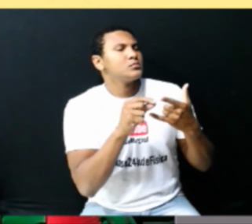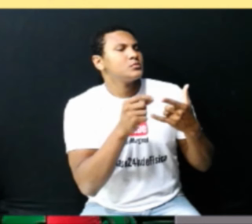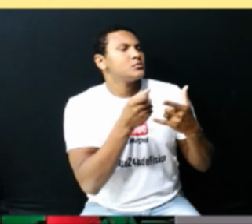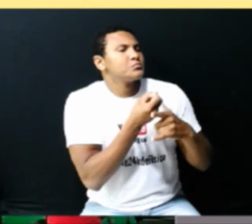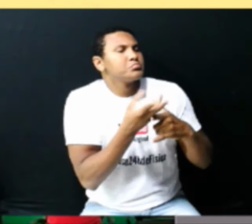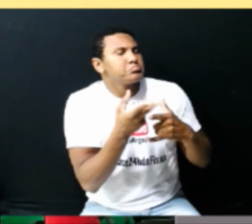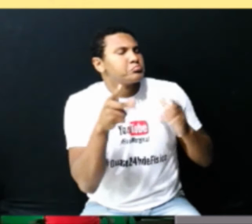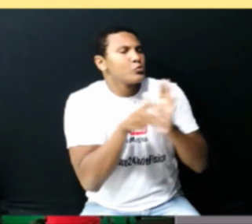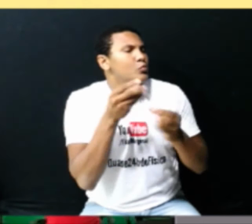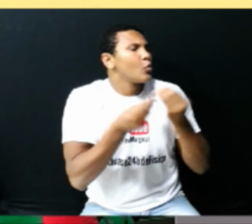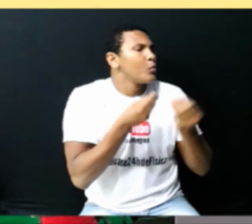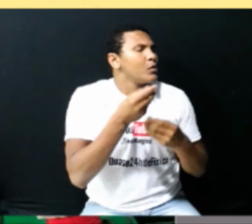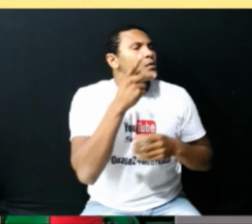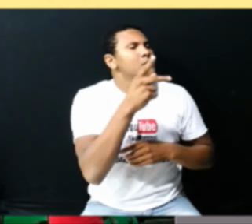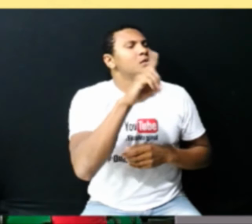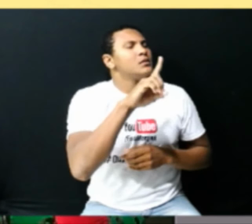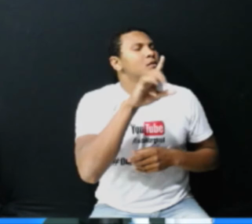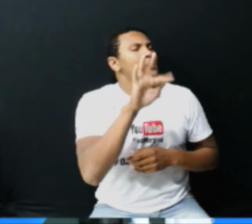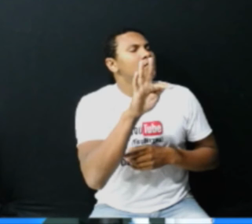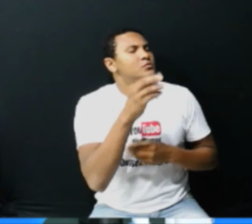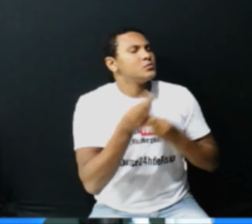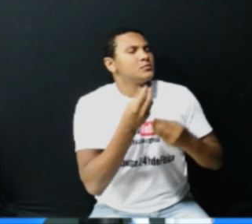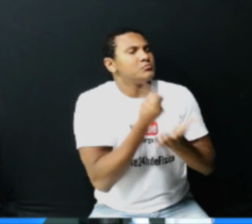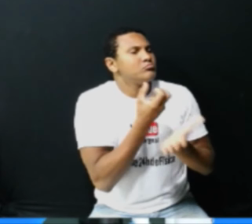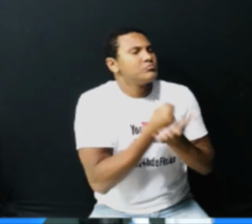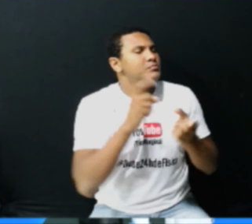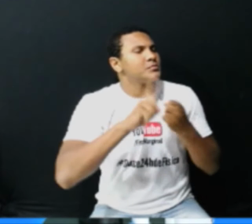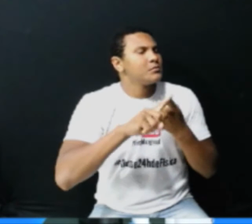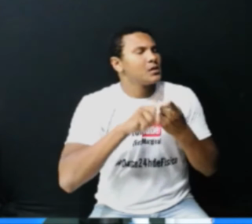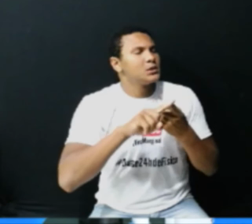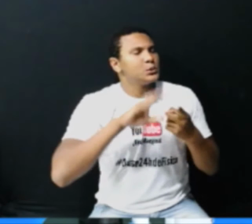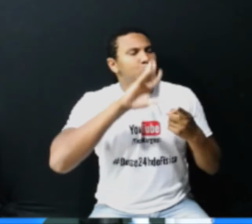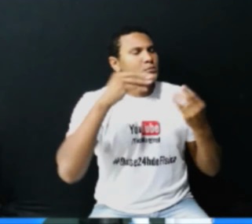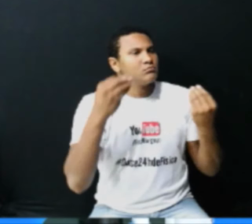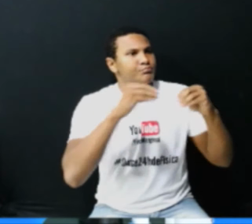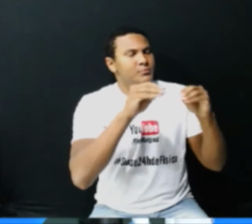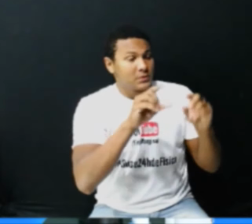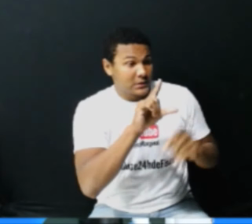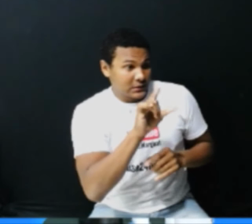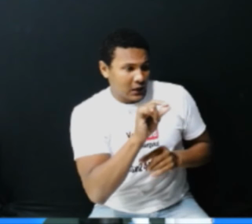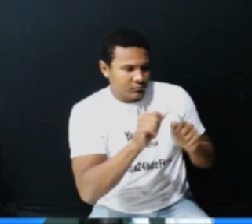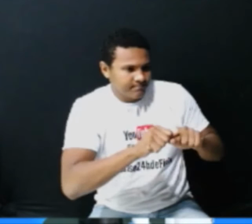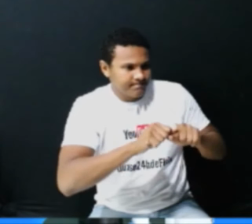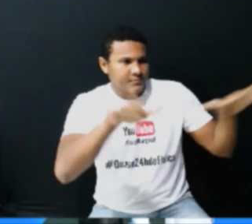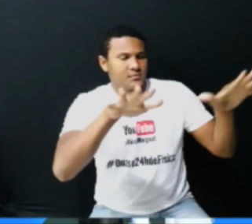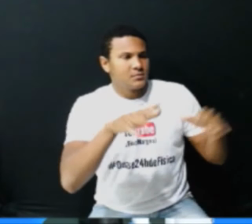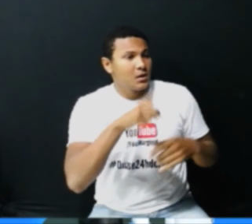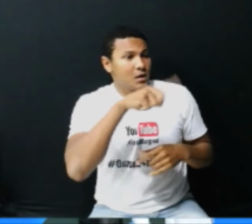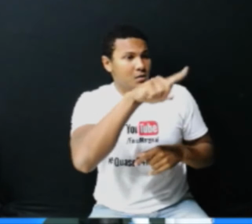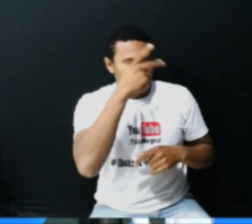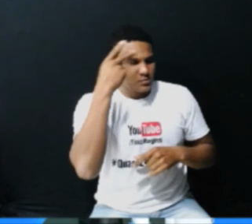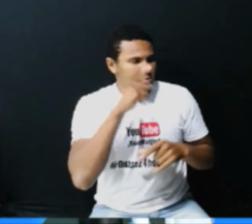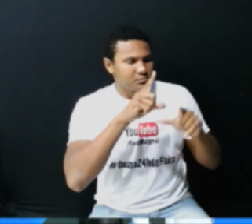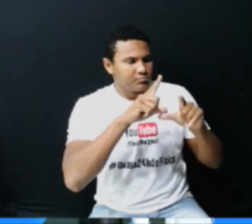lance do aplicativo, tudo, que é para a gente poder botar tudo aí no link do ao vivo, para poder divulgar aí o material